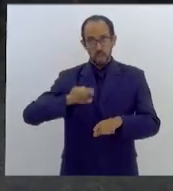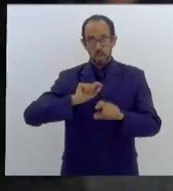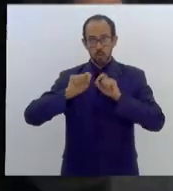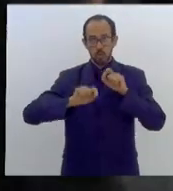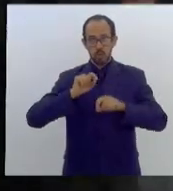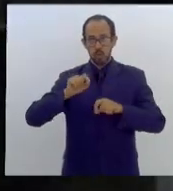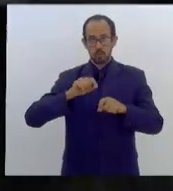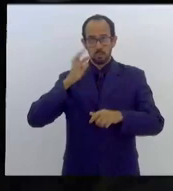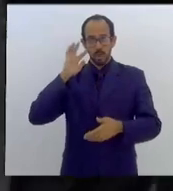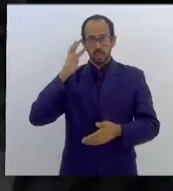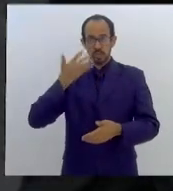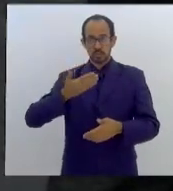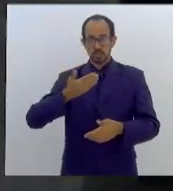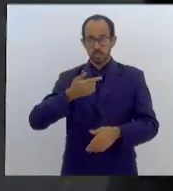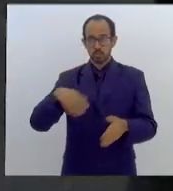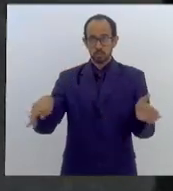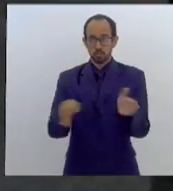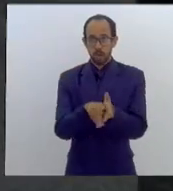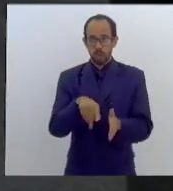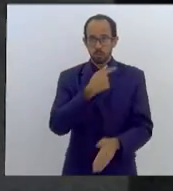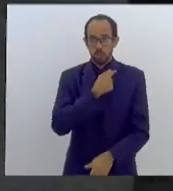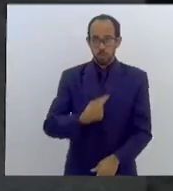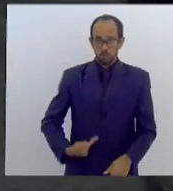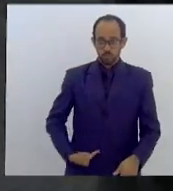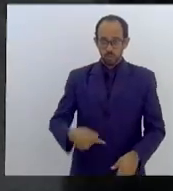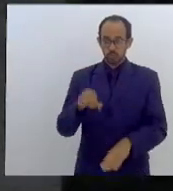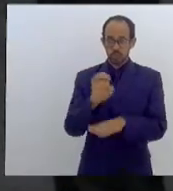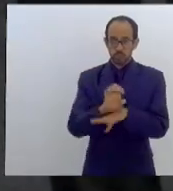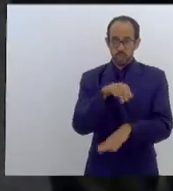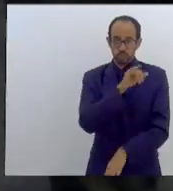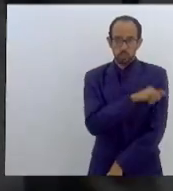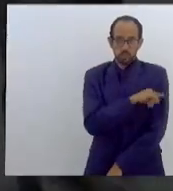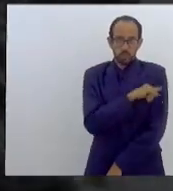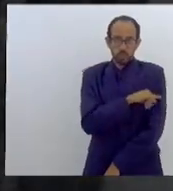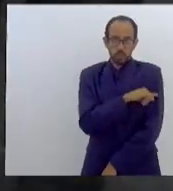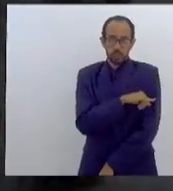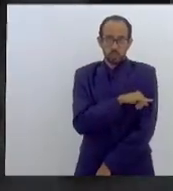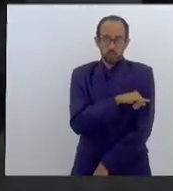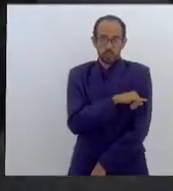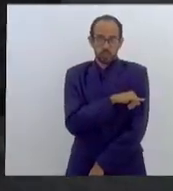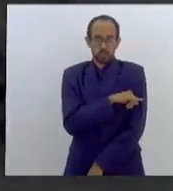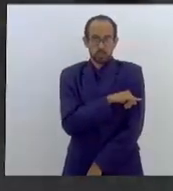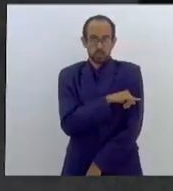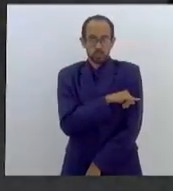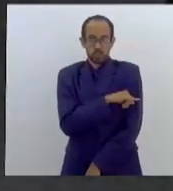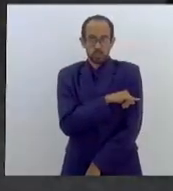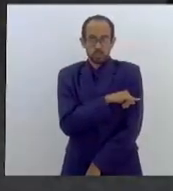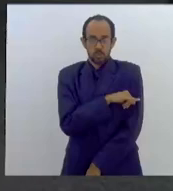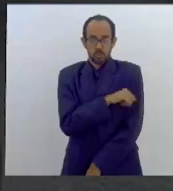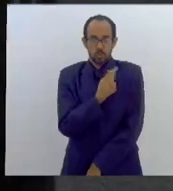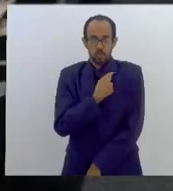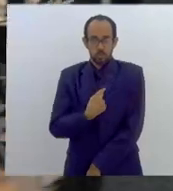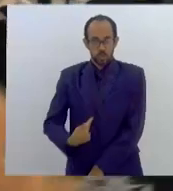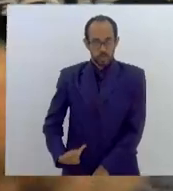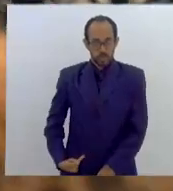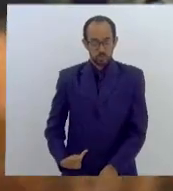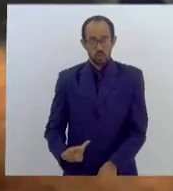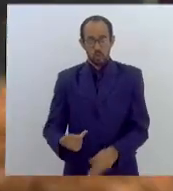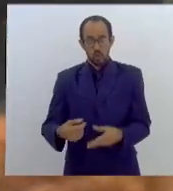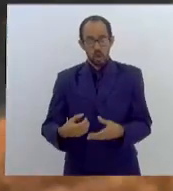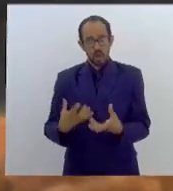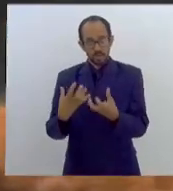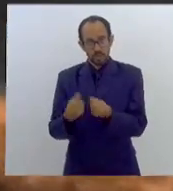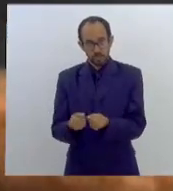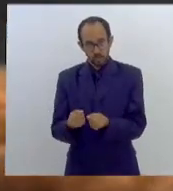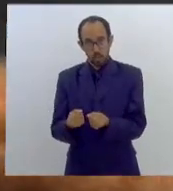uma decisão do governo do Estado do Rio de Janeiro. O governador assentiu com